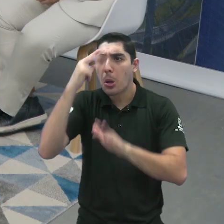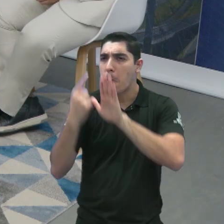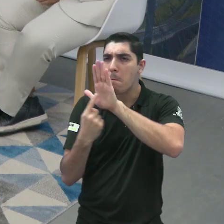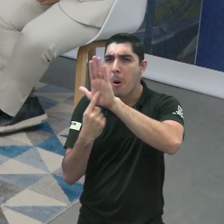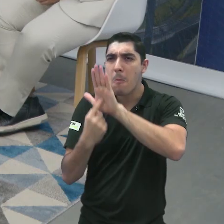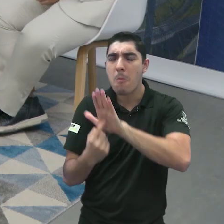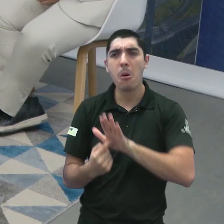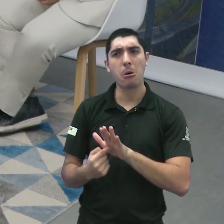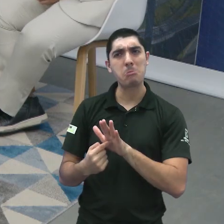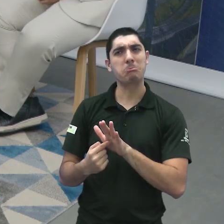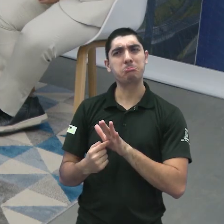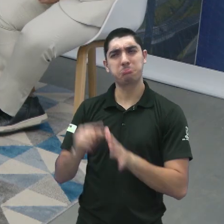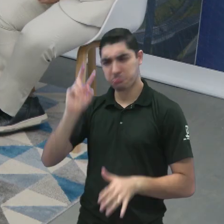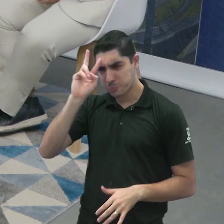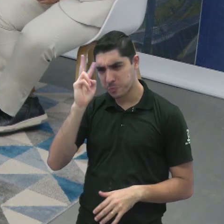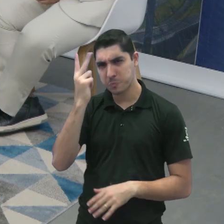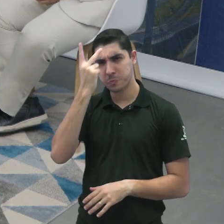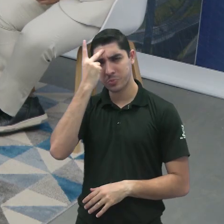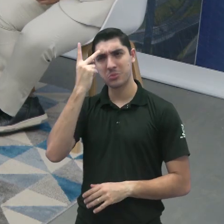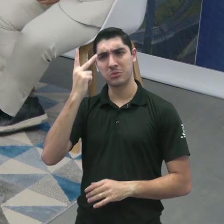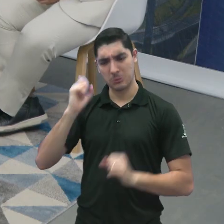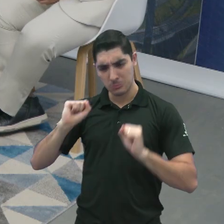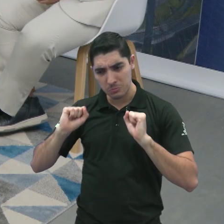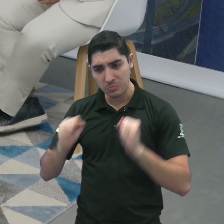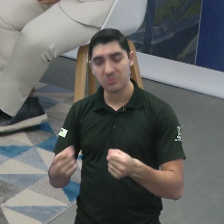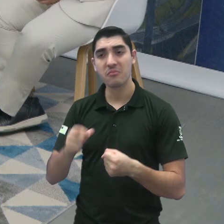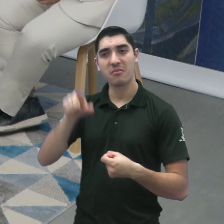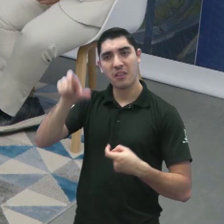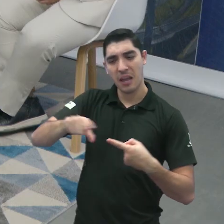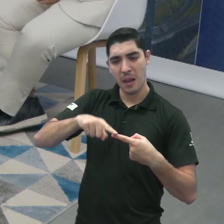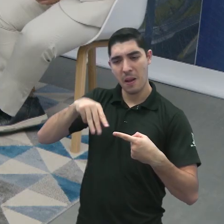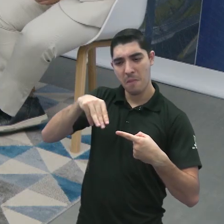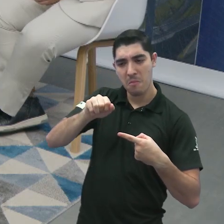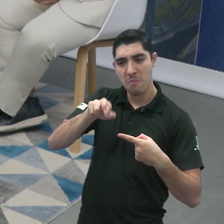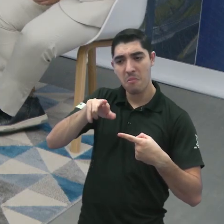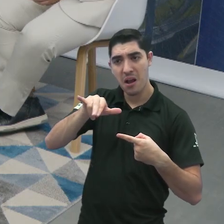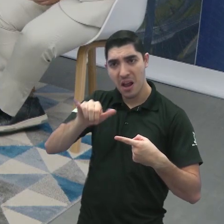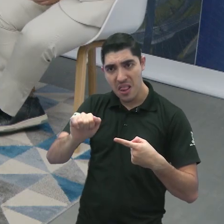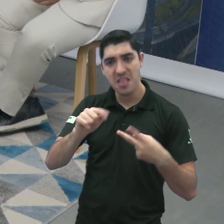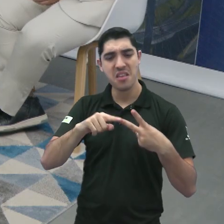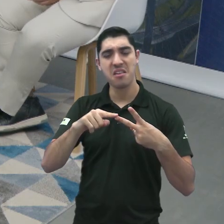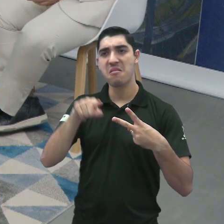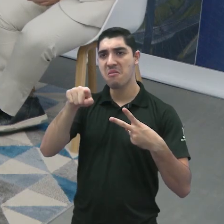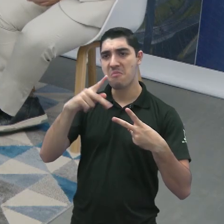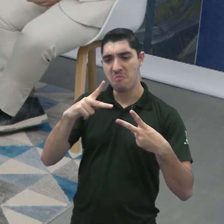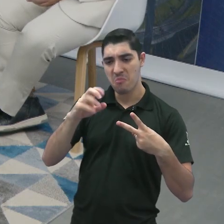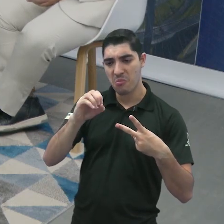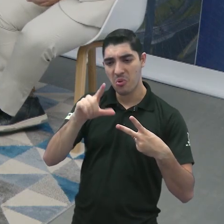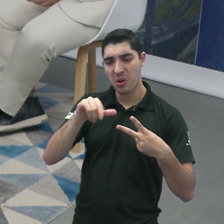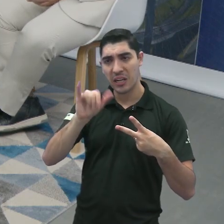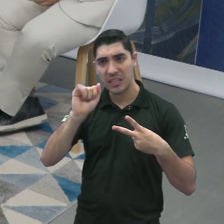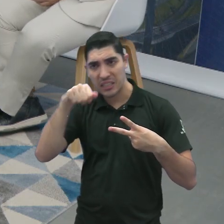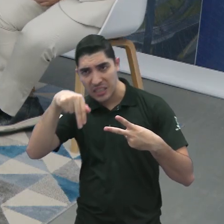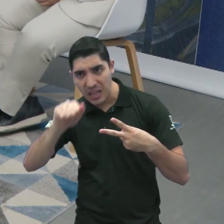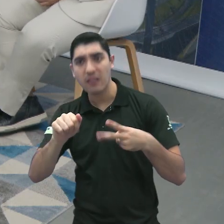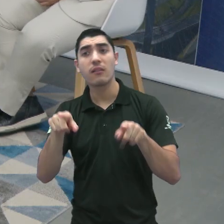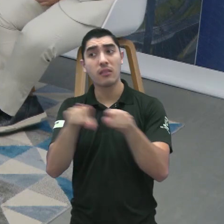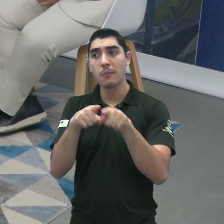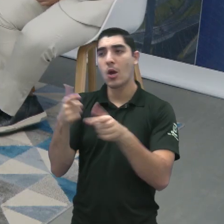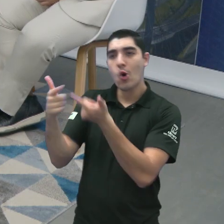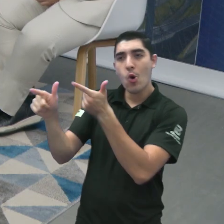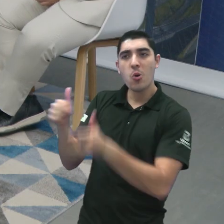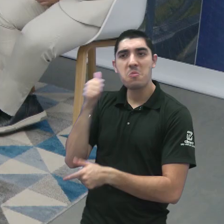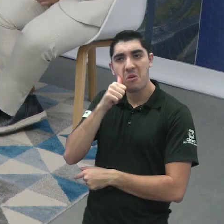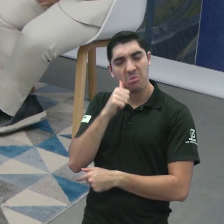de superação, né? A superação da Maria Eduarda, a superação sua própria e de outras também que você já trouxe aqui para a